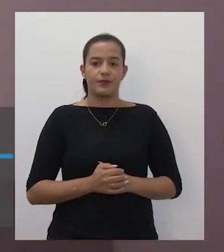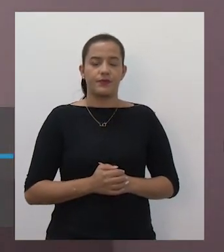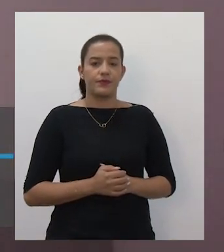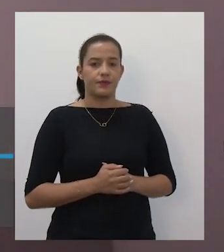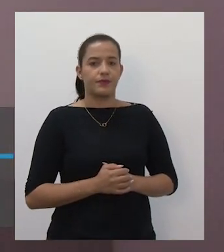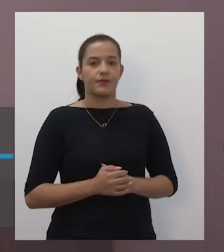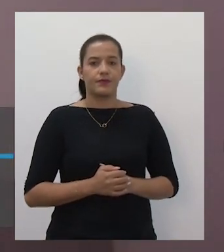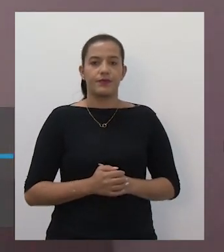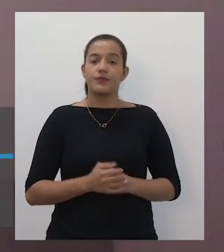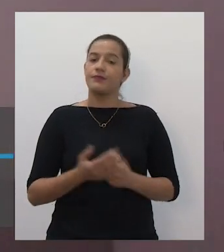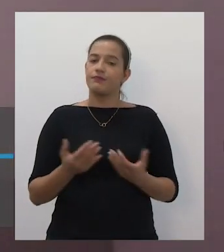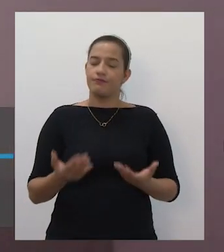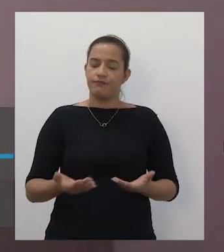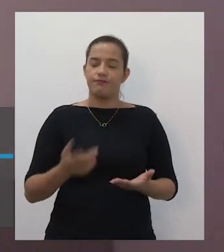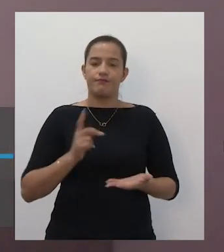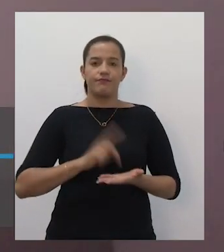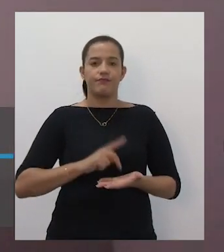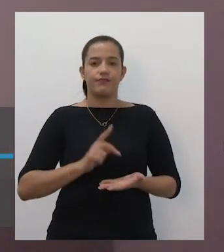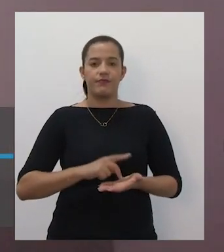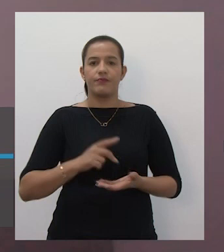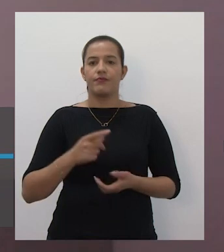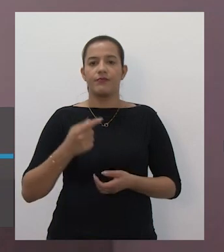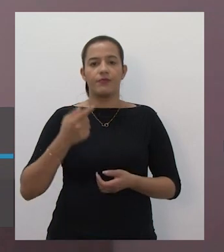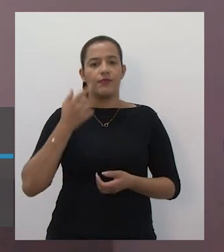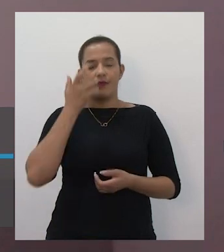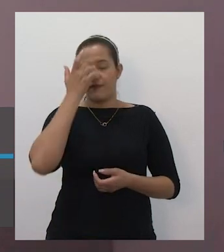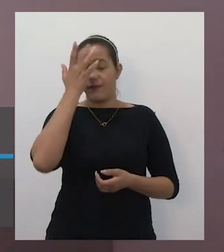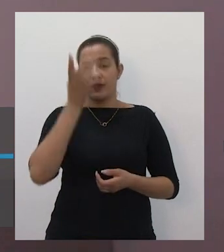Realmente não é fácil a gente,